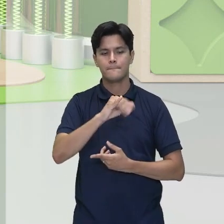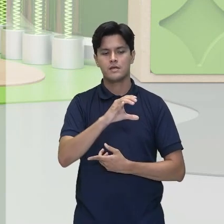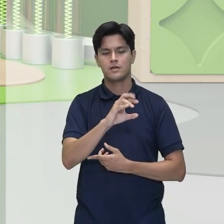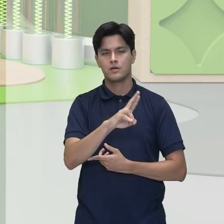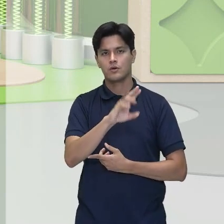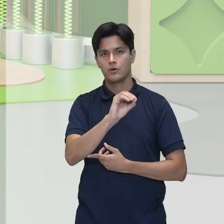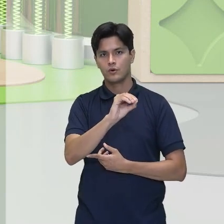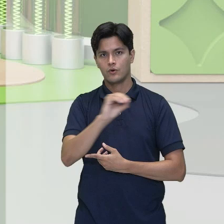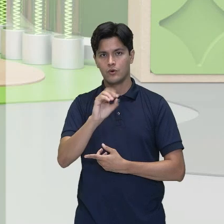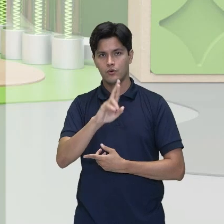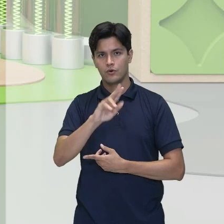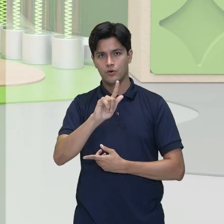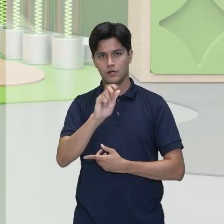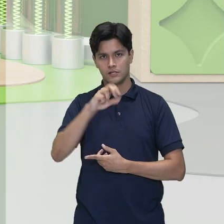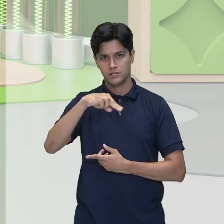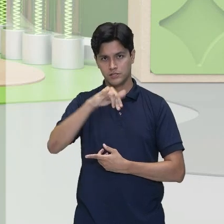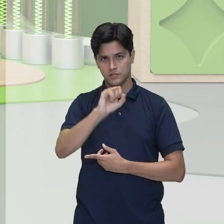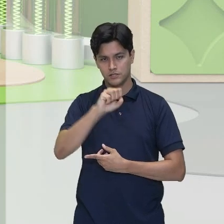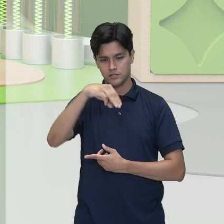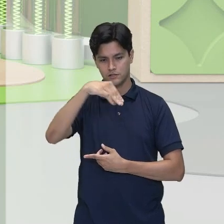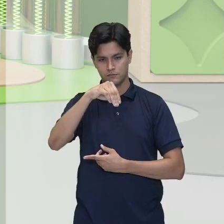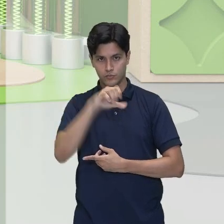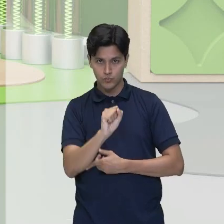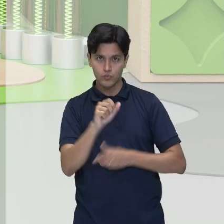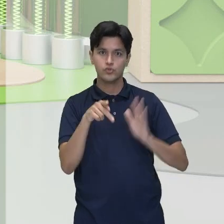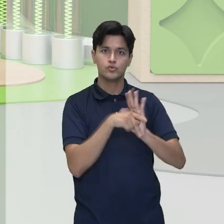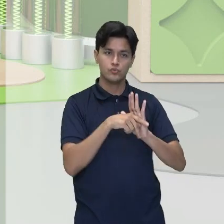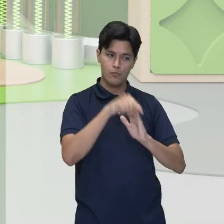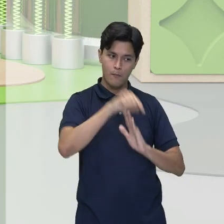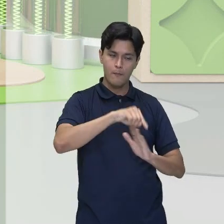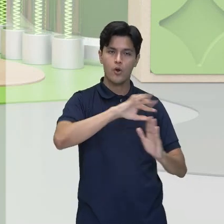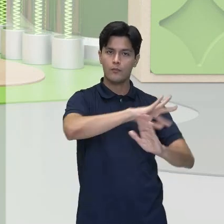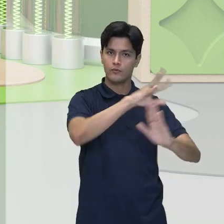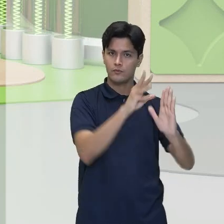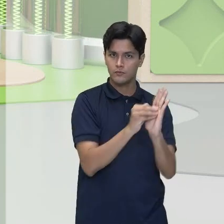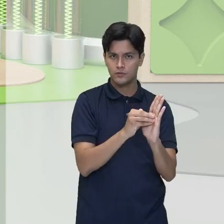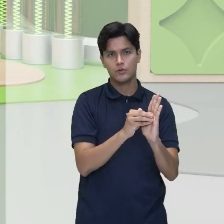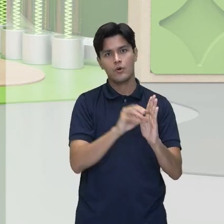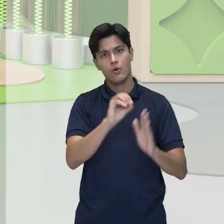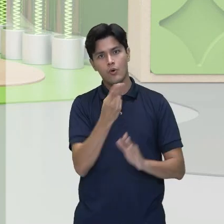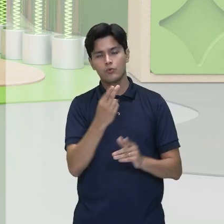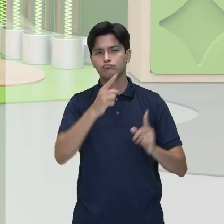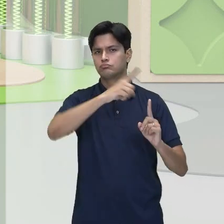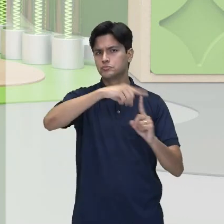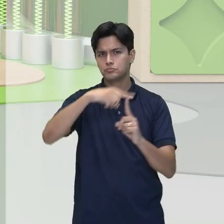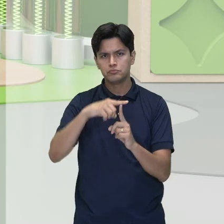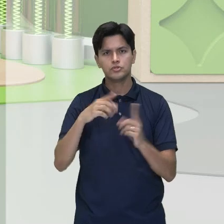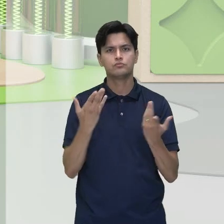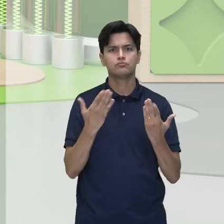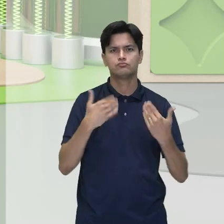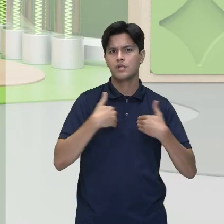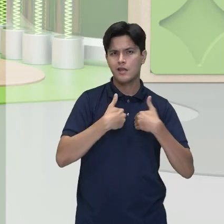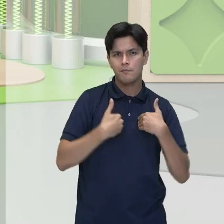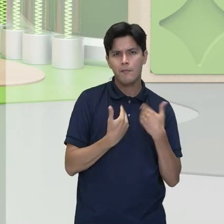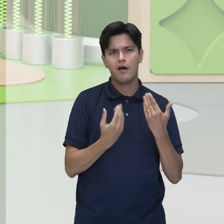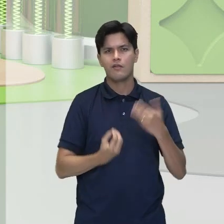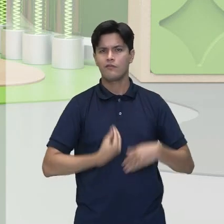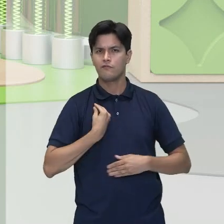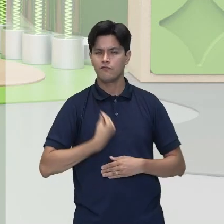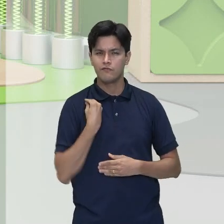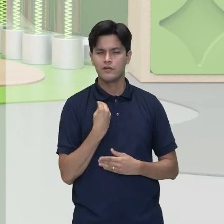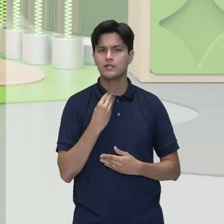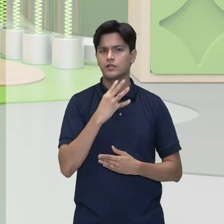Espécies dessas que muitas vezes a gente ainda nem sabe, ainda nem conhece, Então a ciência ainda nem descobriu